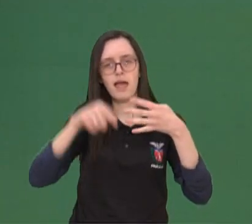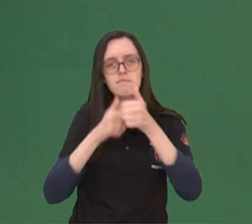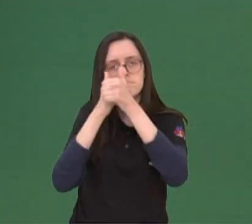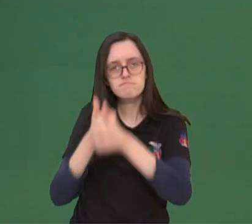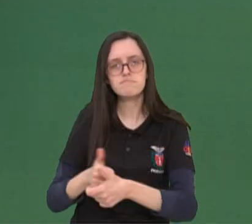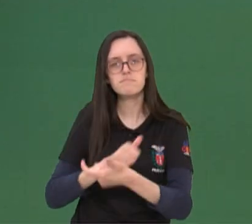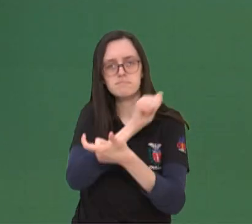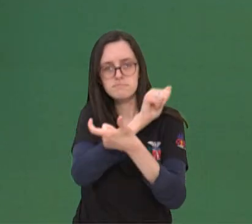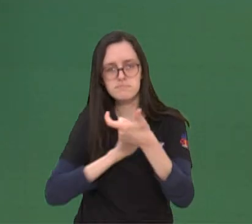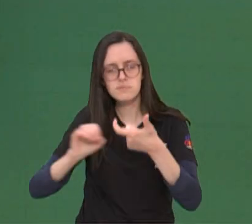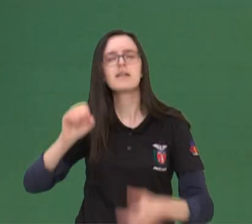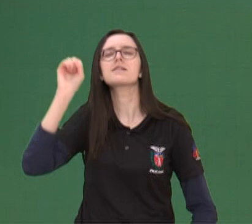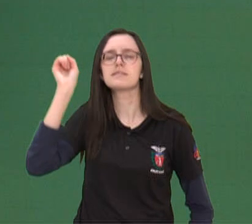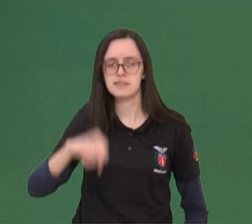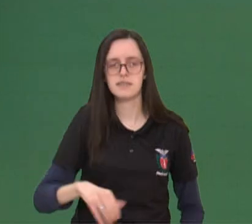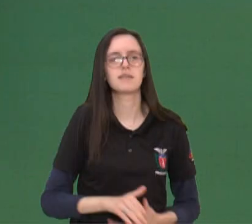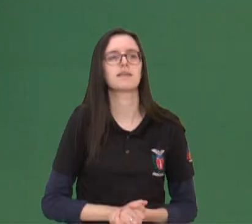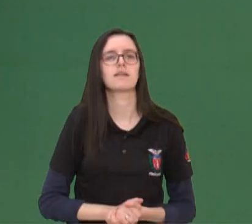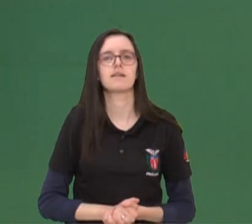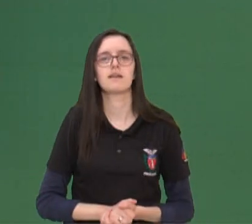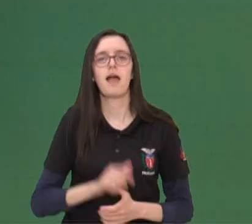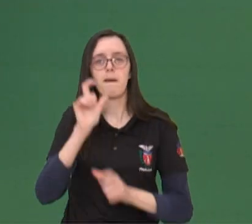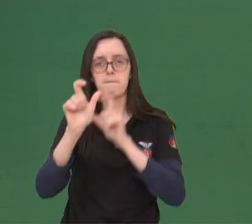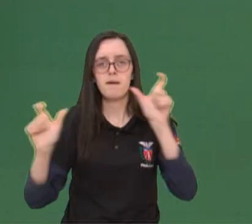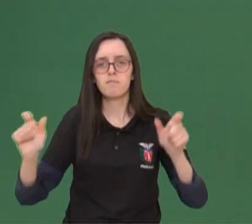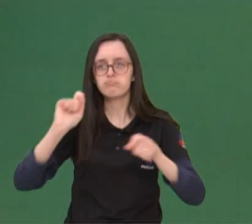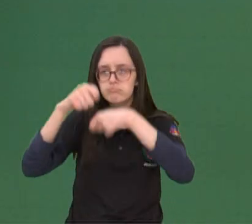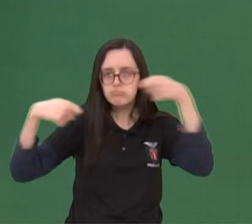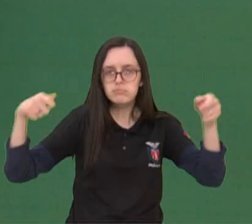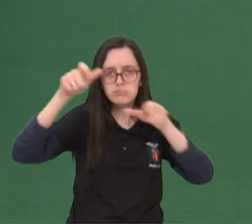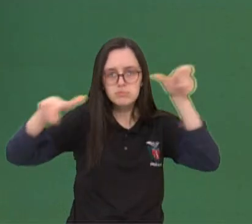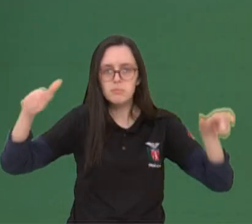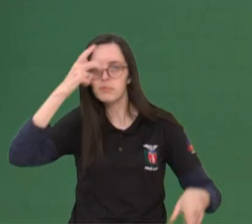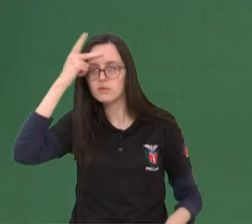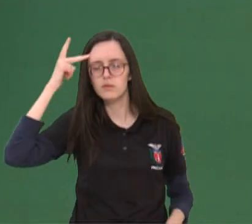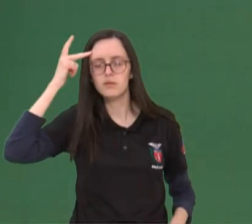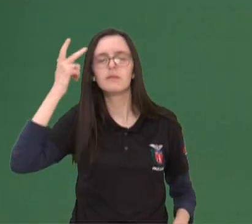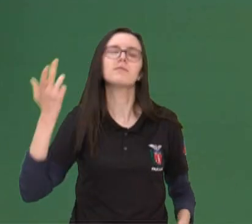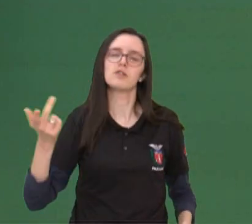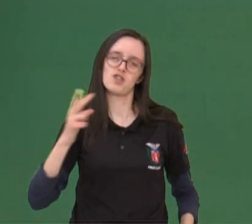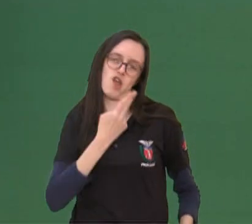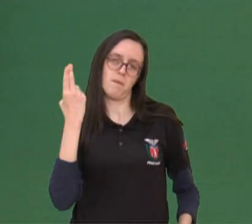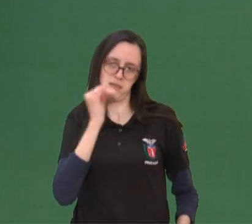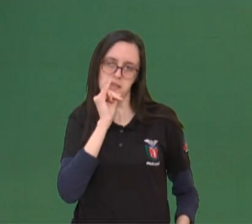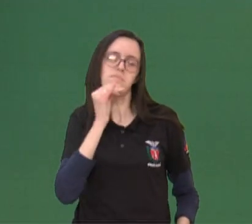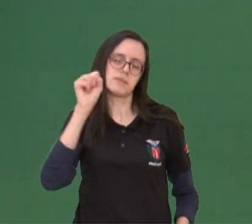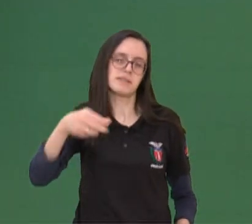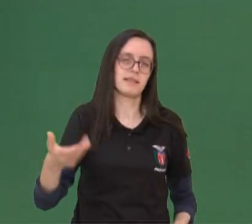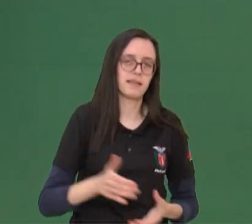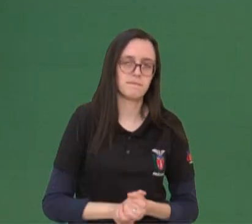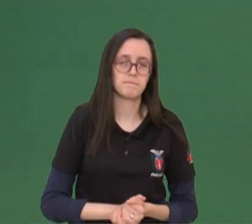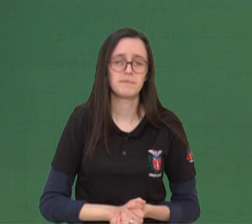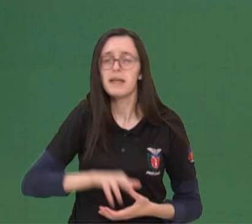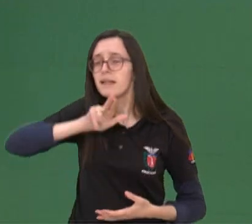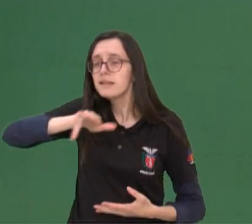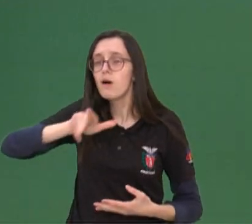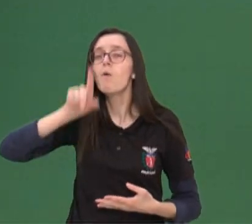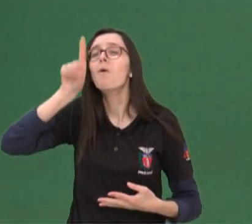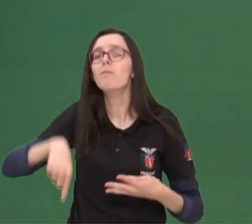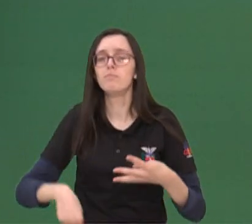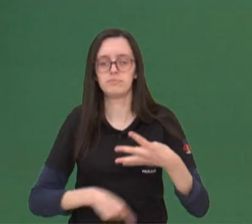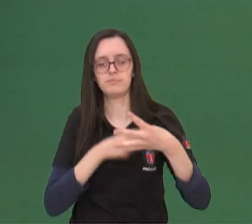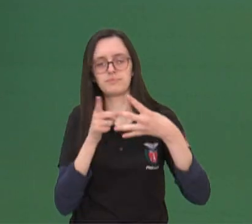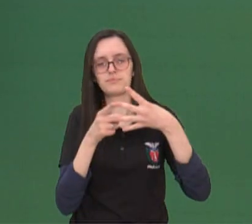por artigo? Sim. Palavras que nomeiam pessoas, como o nosso nome? Sim. O que eles não